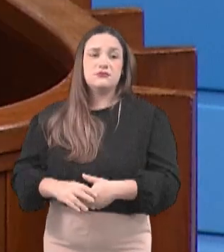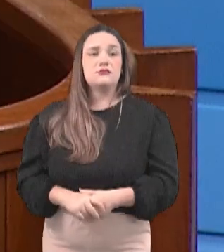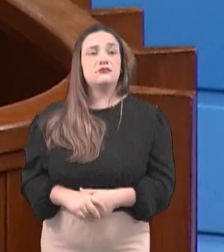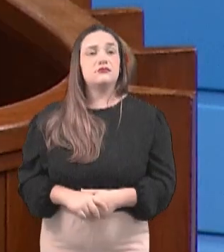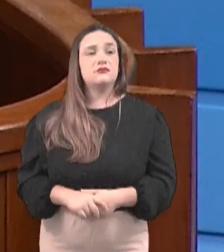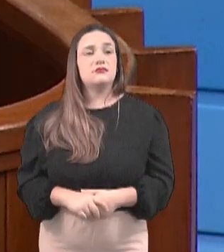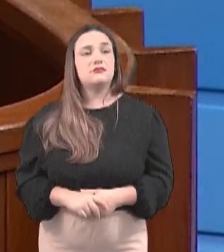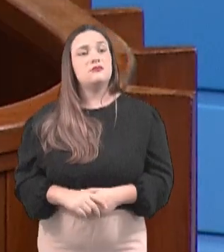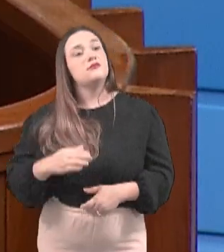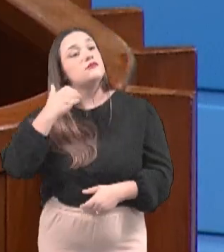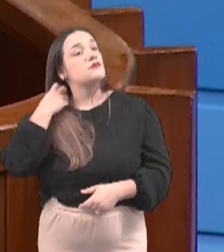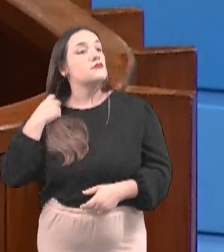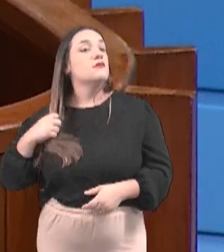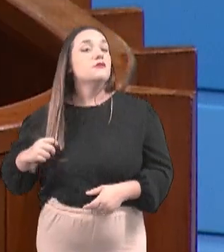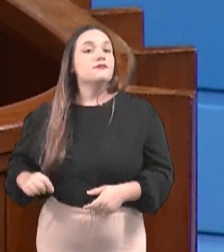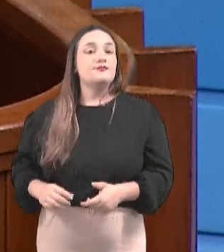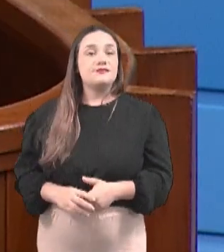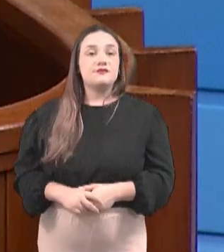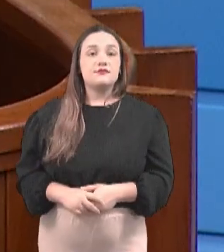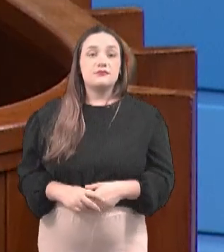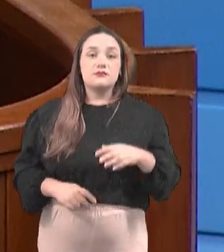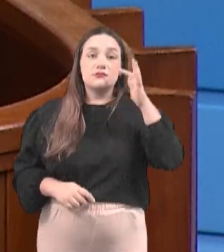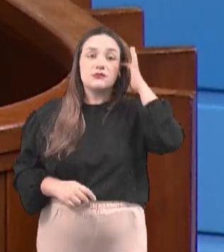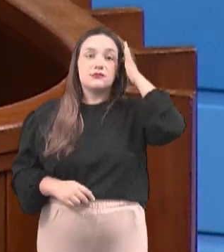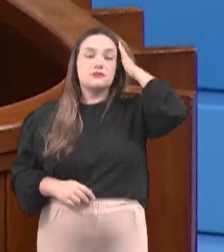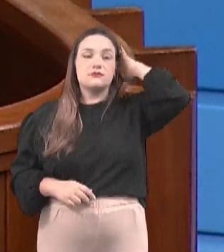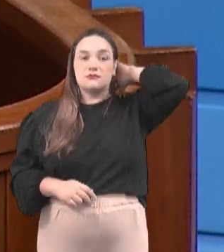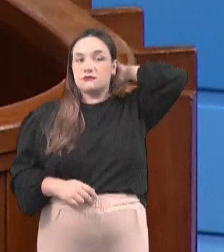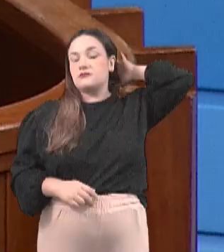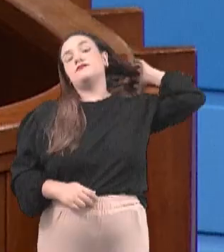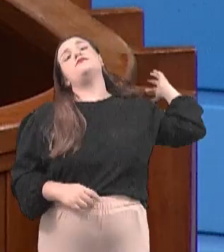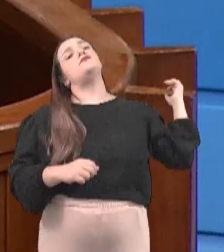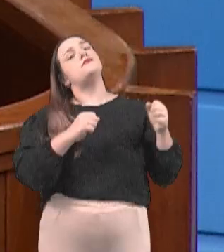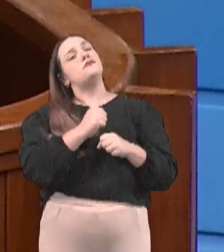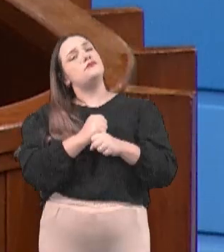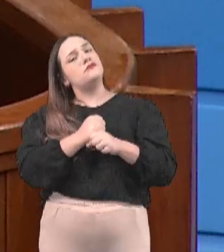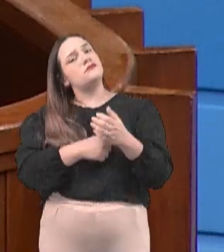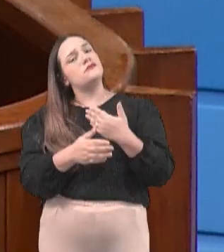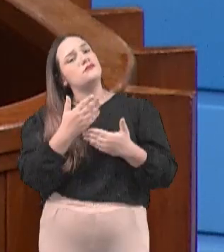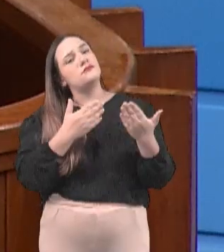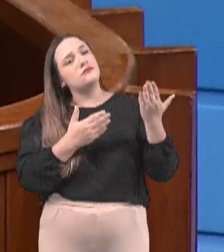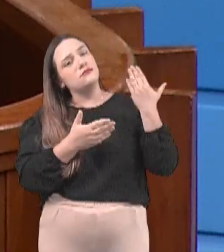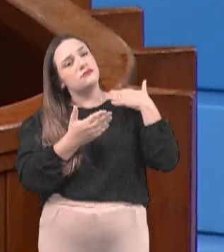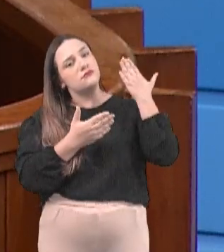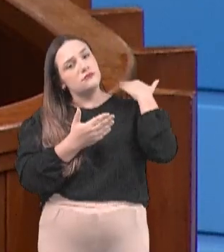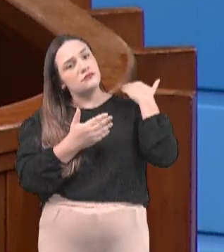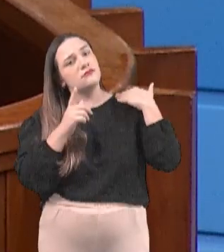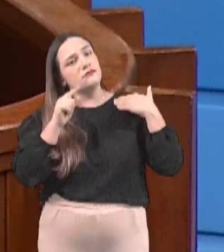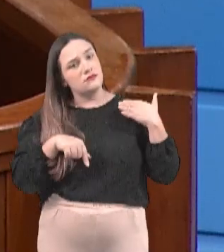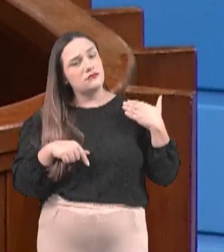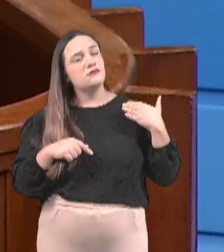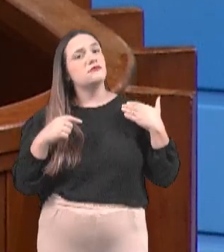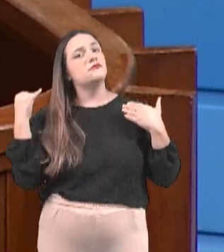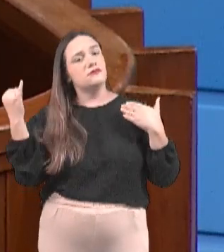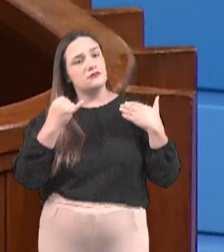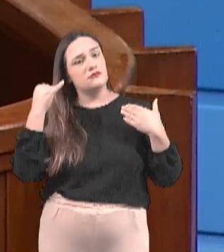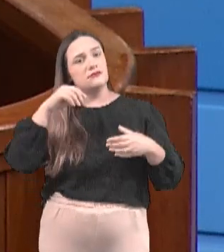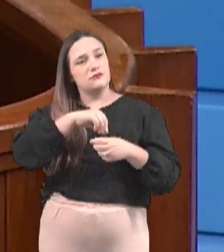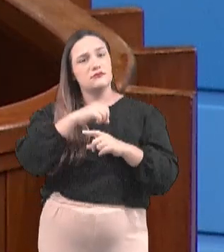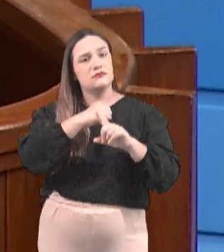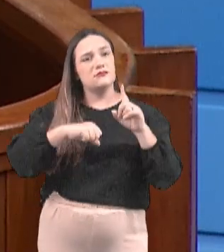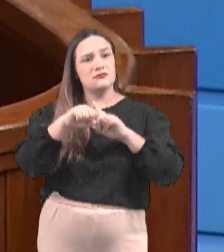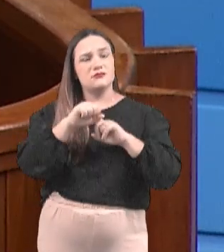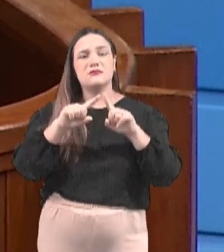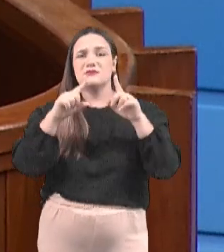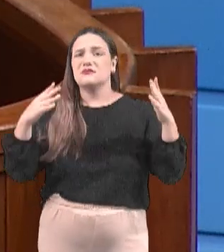aqui lembrar que até alguns anos atrás, a educação era um valor na sociedade. Nos